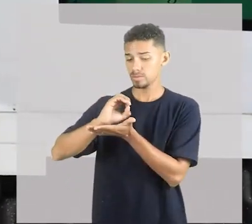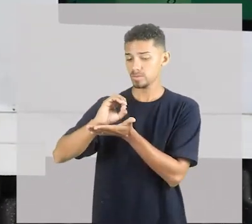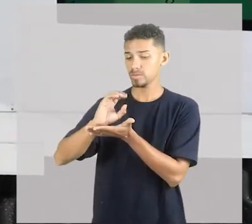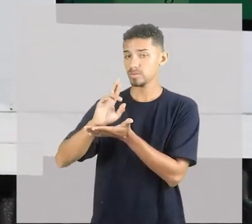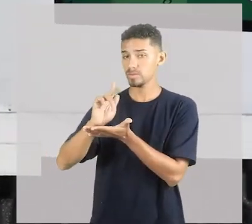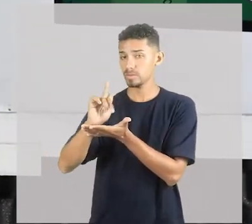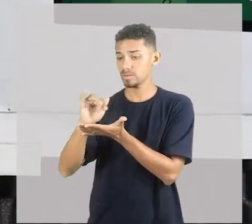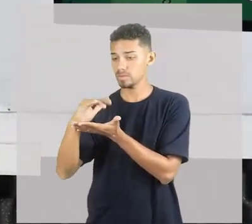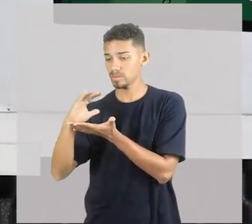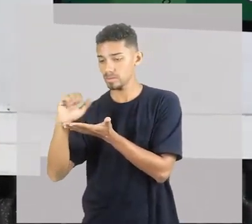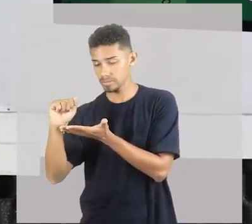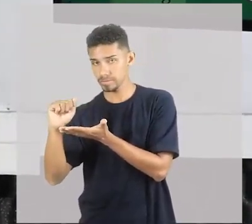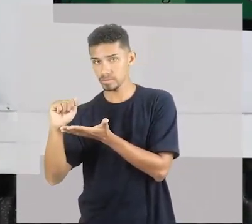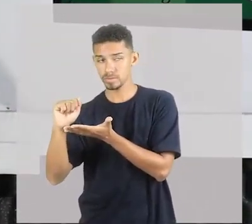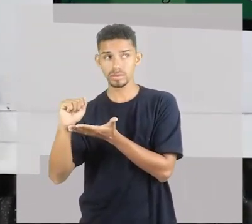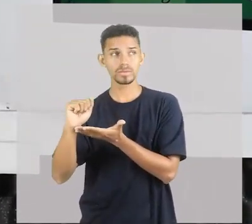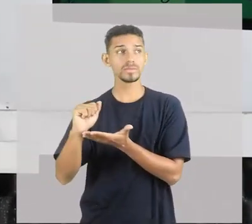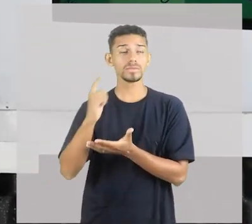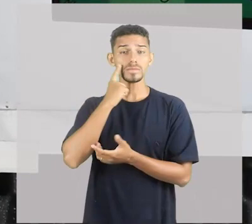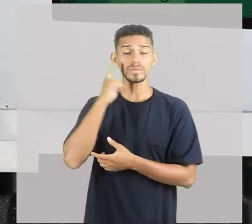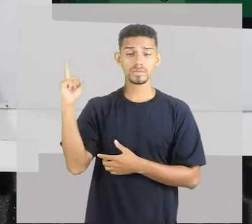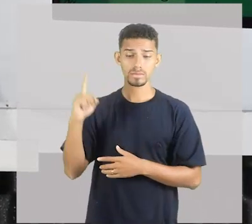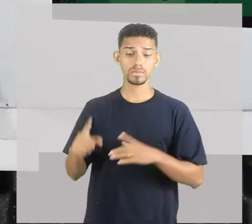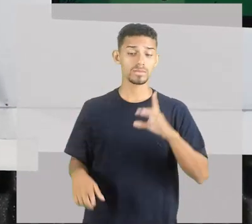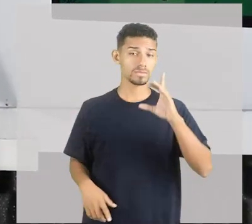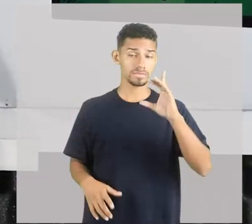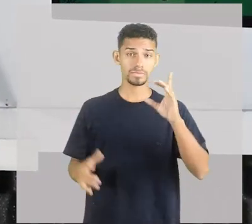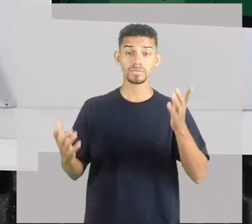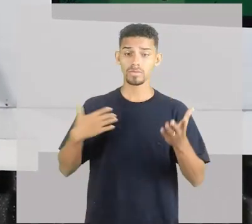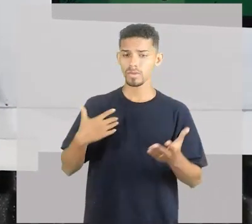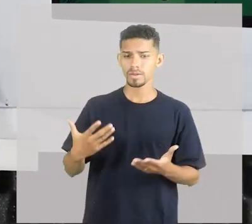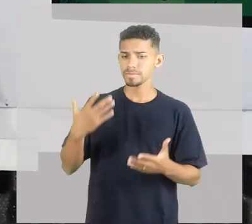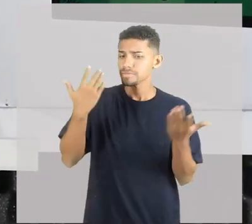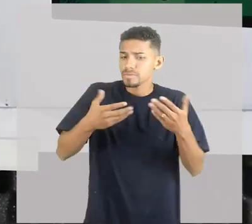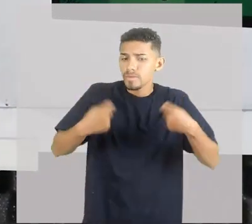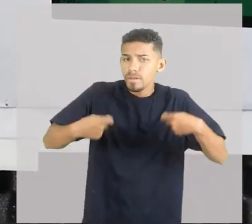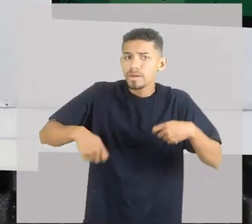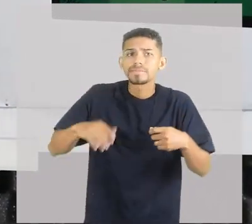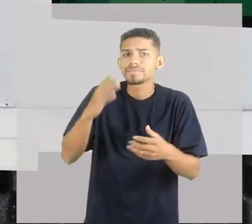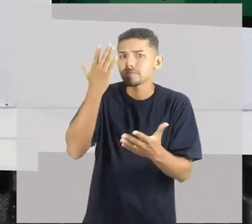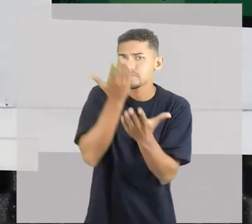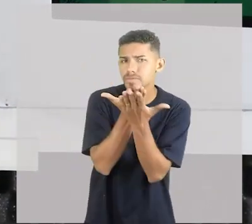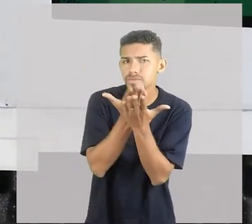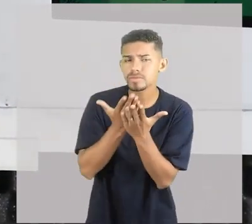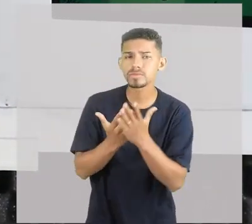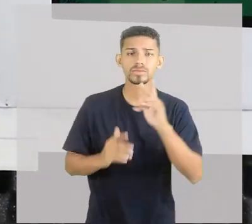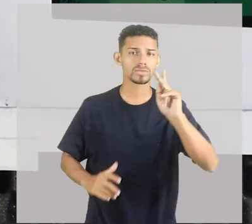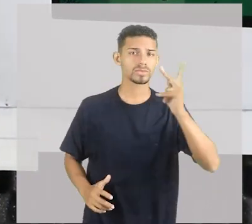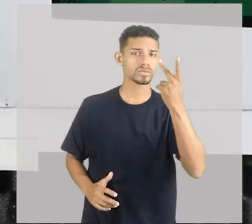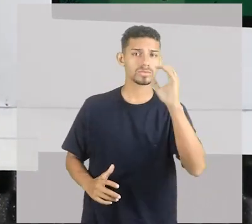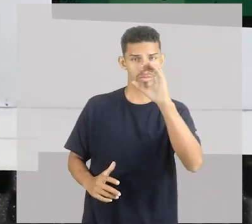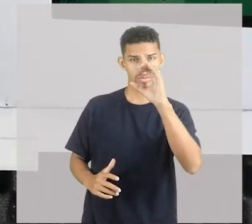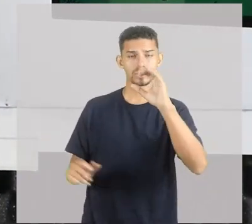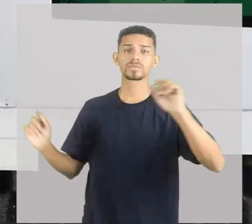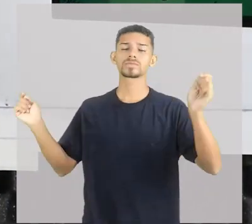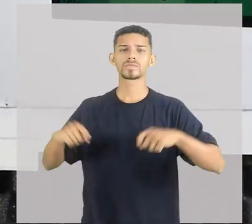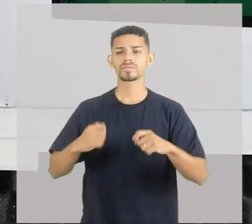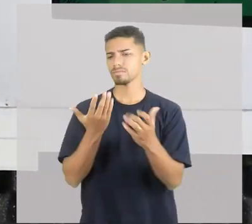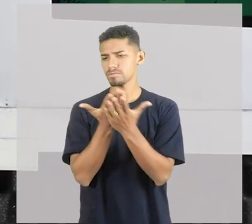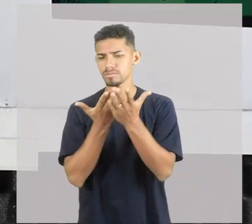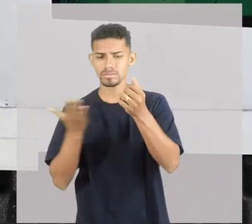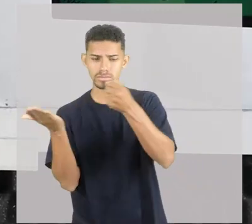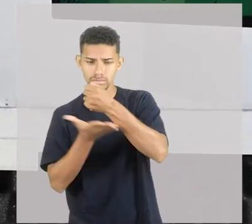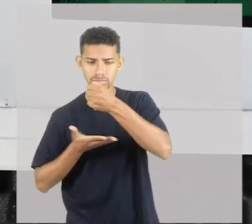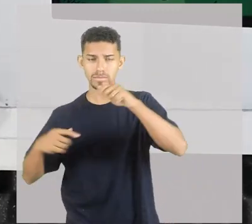tá? Domínio hidrocarboneto. O hidrocarboneto, ele é a base para todas as outras funções.